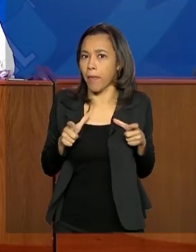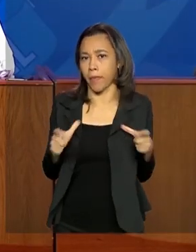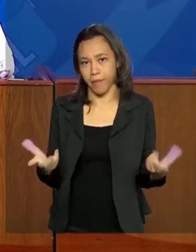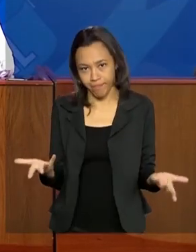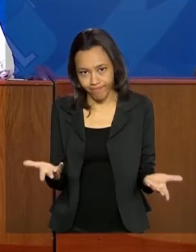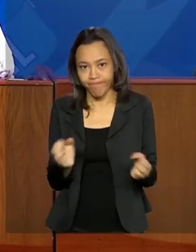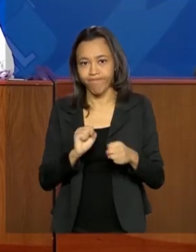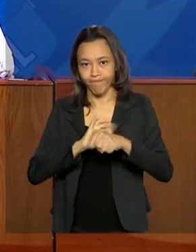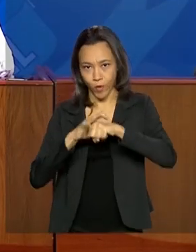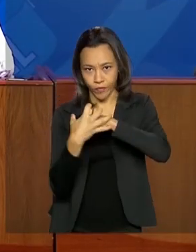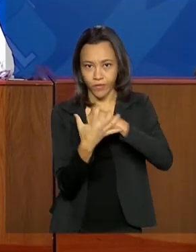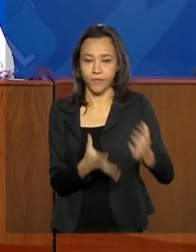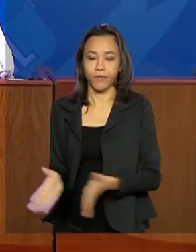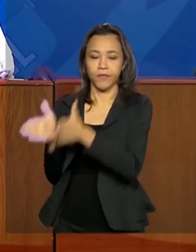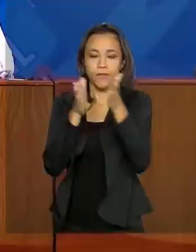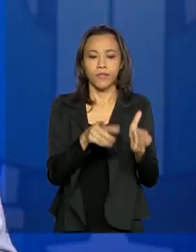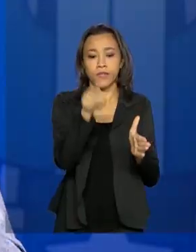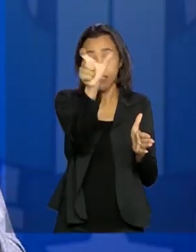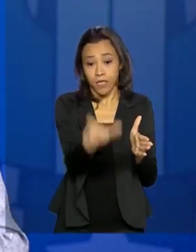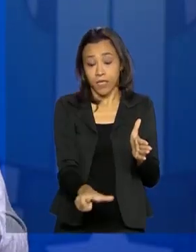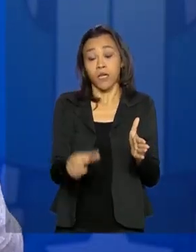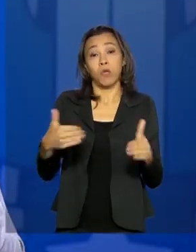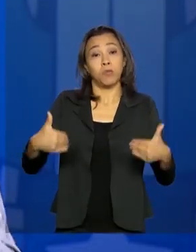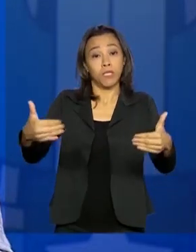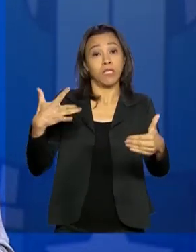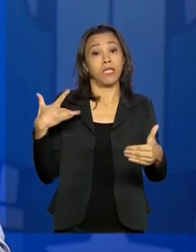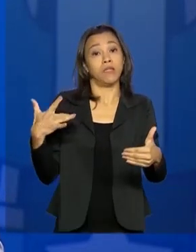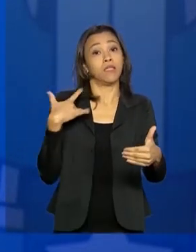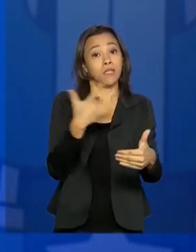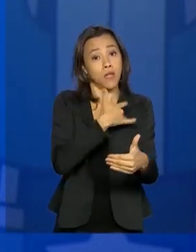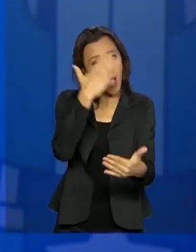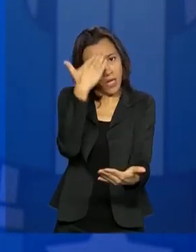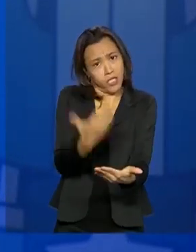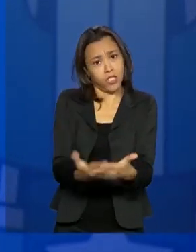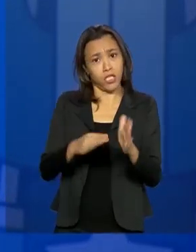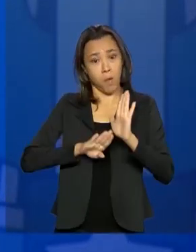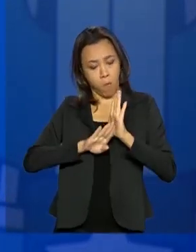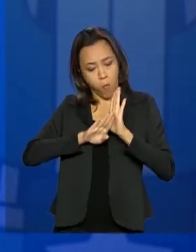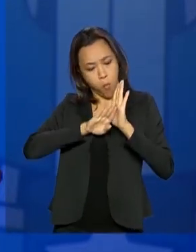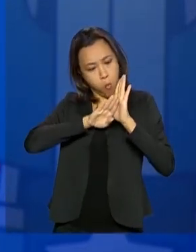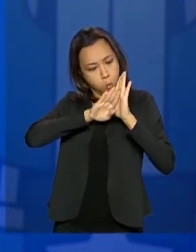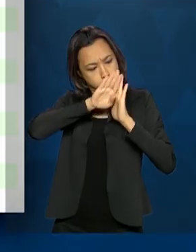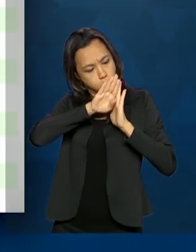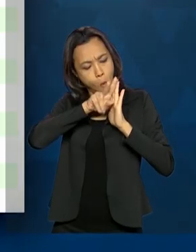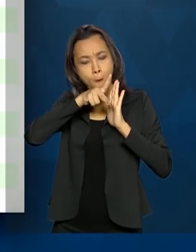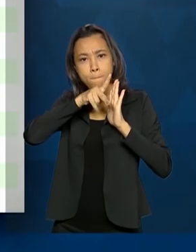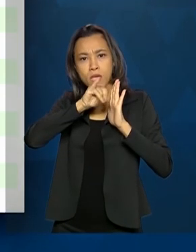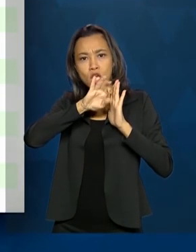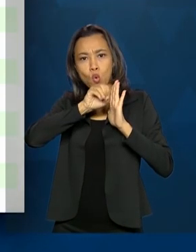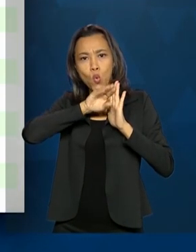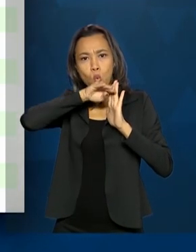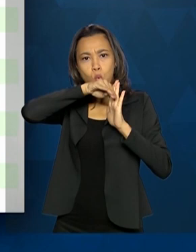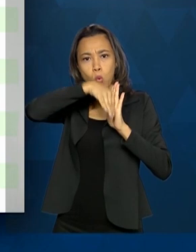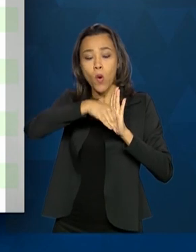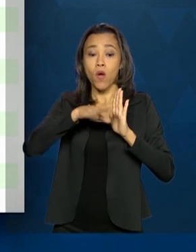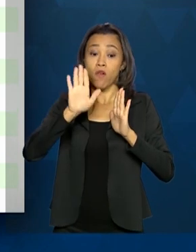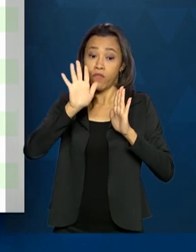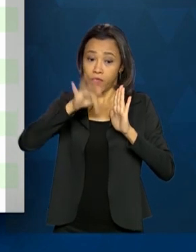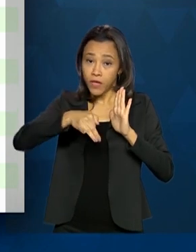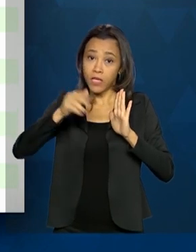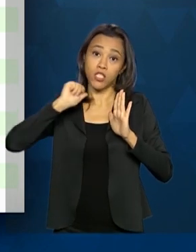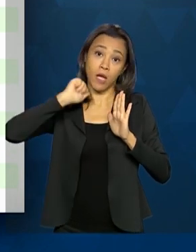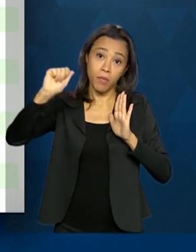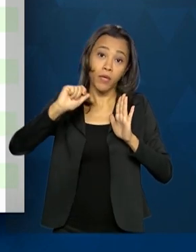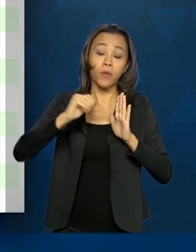O Ministério da Saúde acredita que o pico da doença no país vai ocorrer entre o final do mês de abril e o início de maio